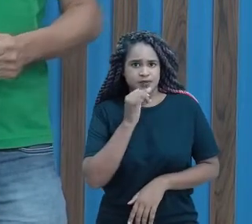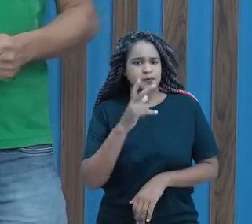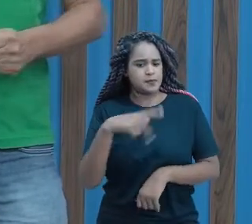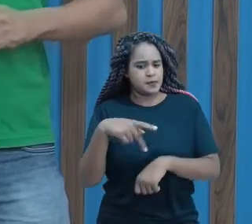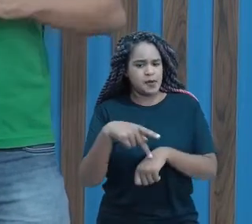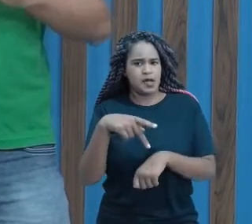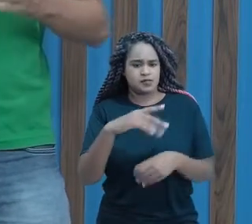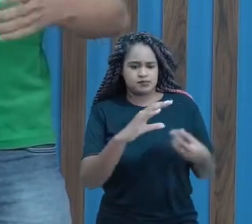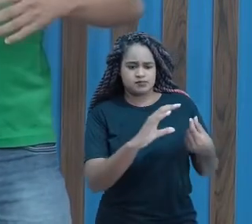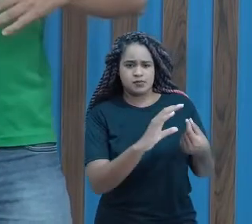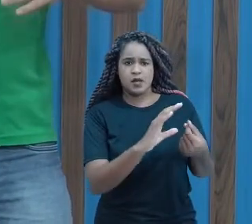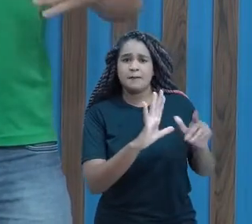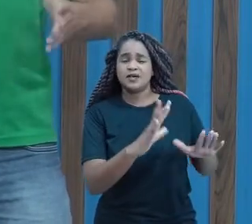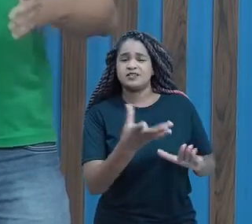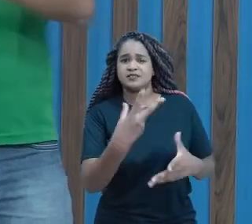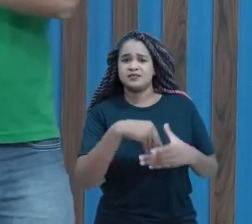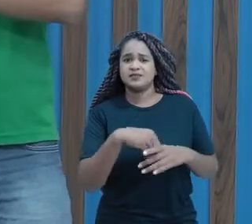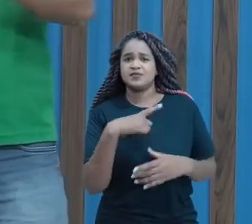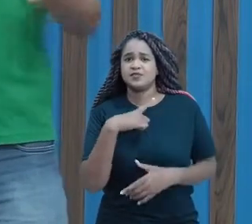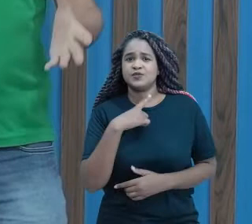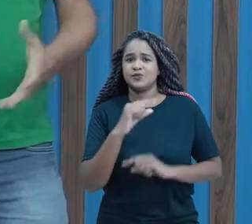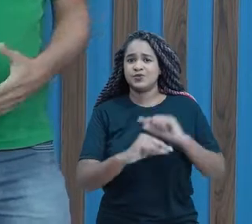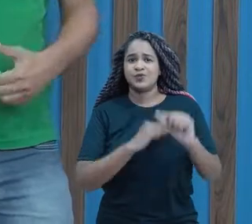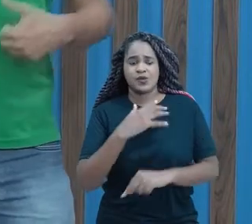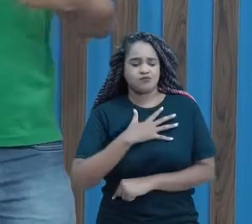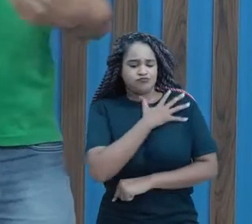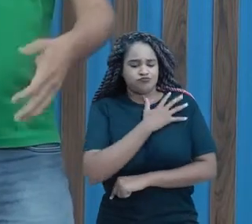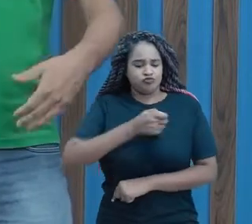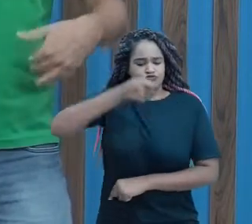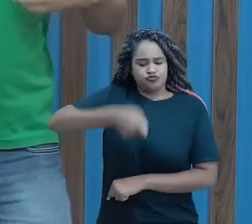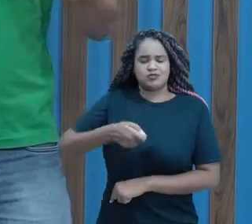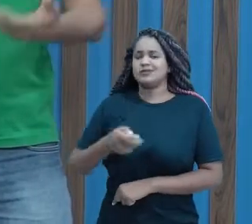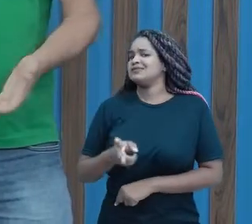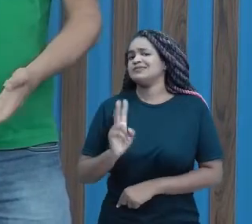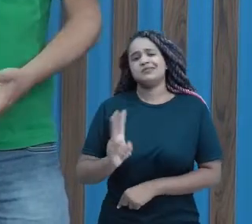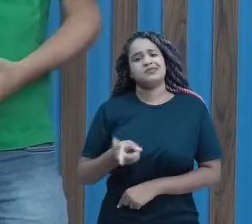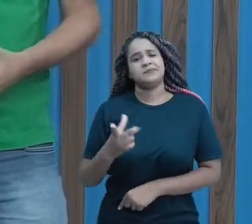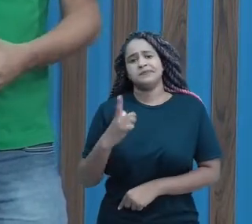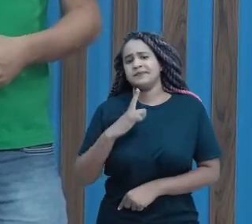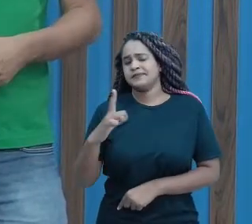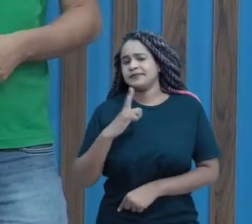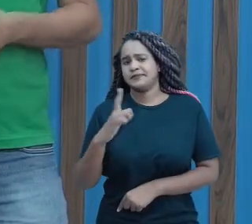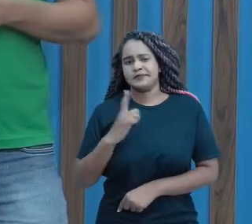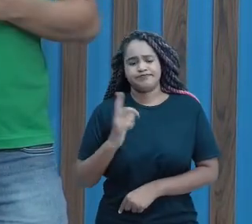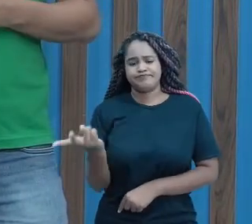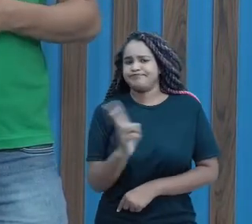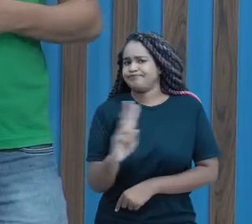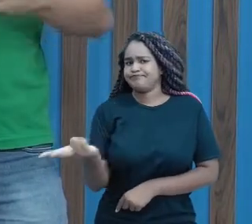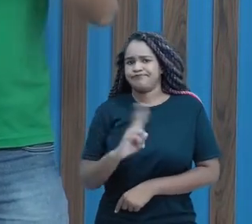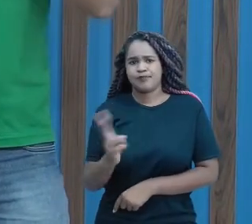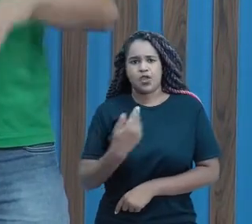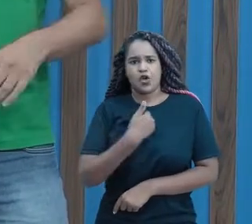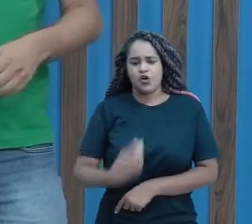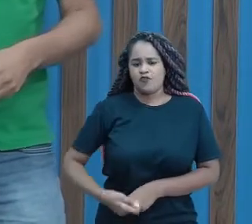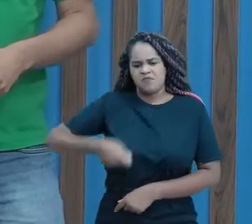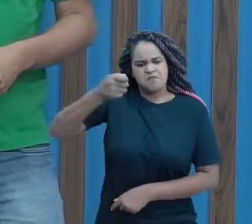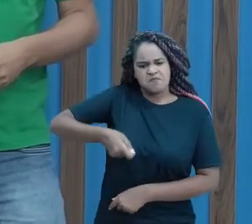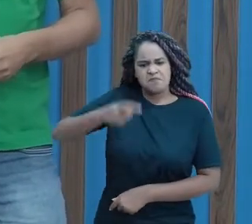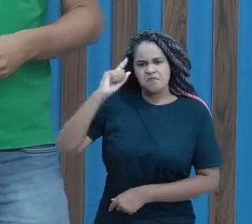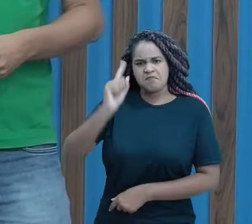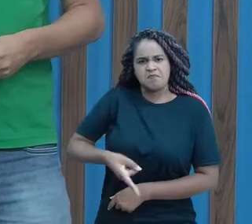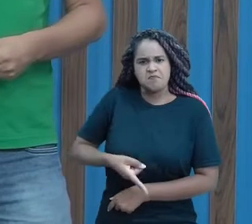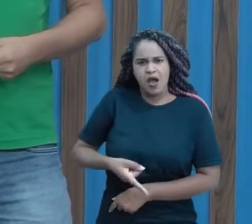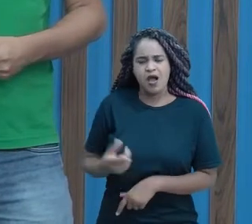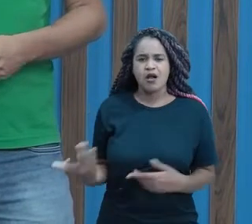dizer, a gente tem de ambos os lados ditaduras, governos autoritários, o que a experiência de vida das pessoas que